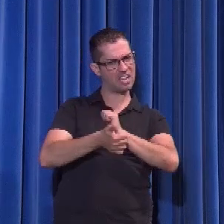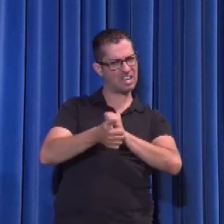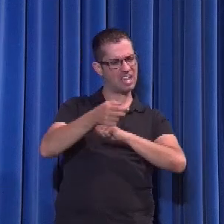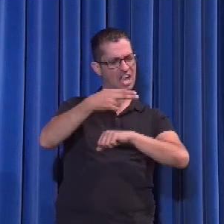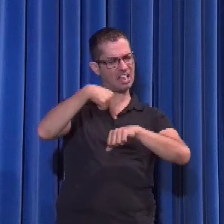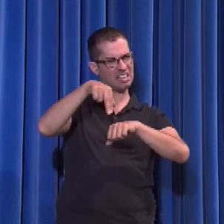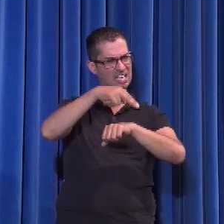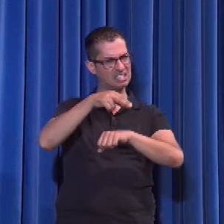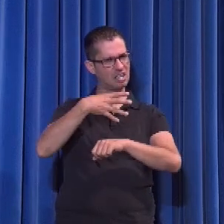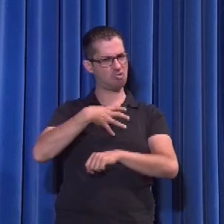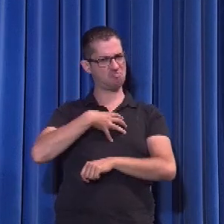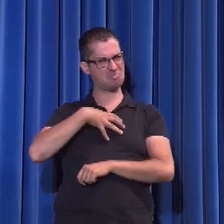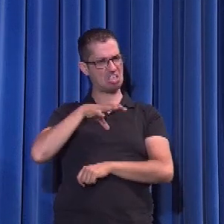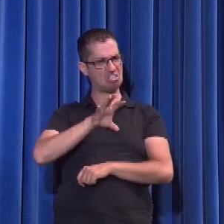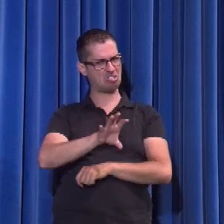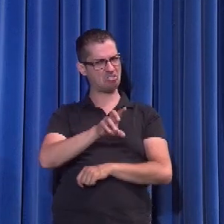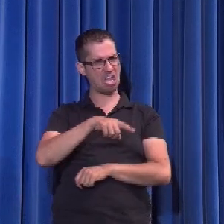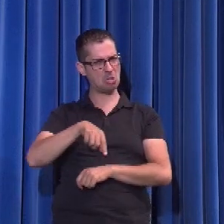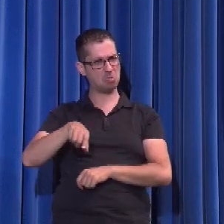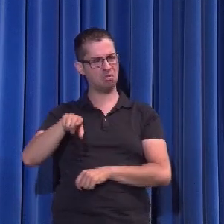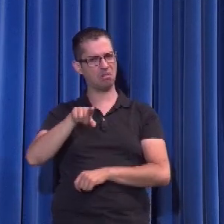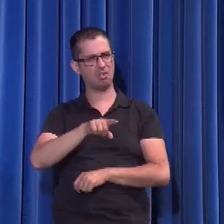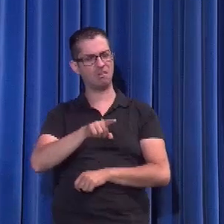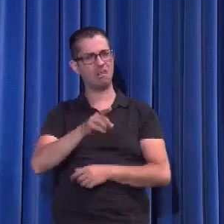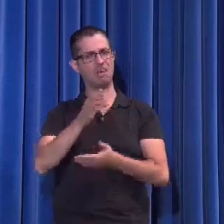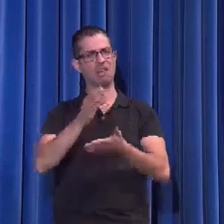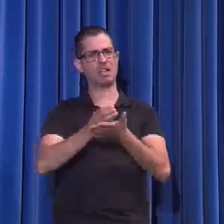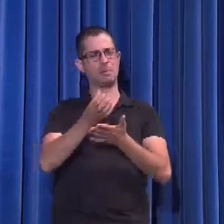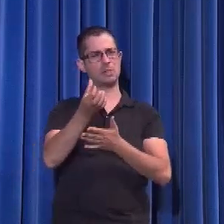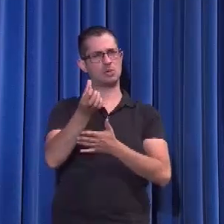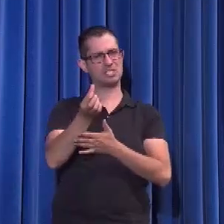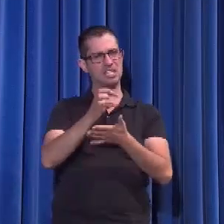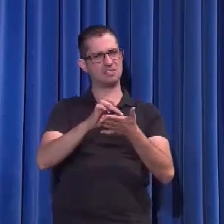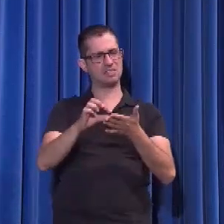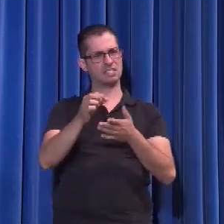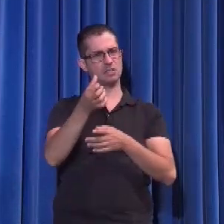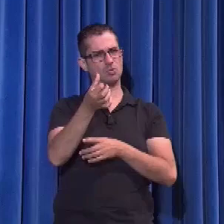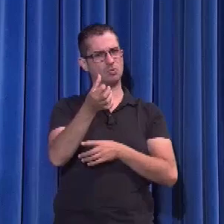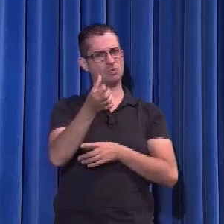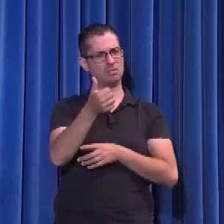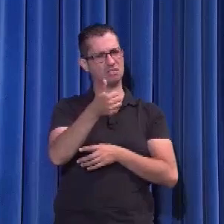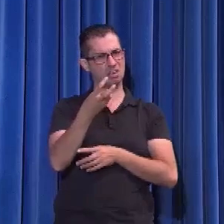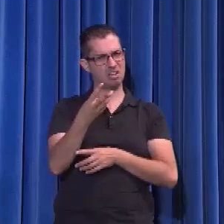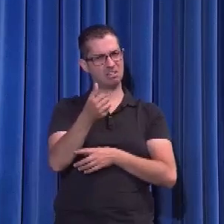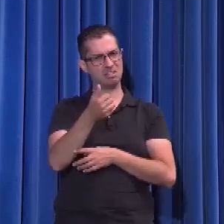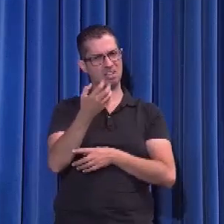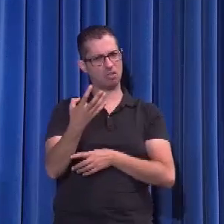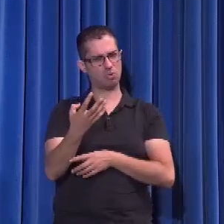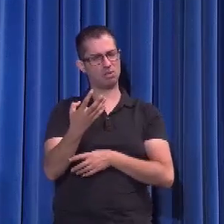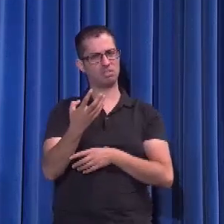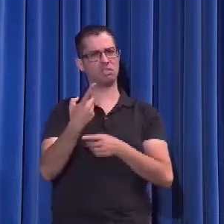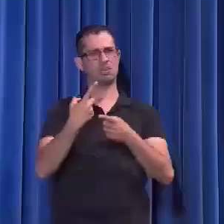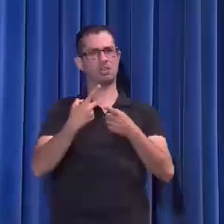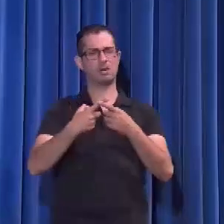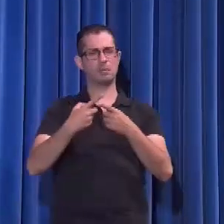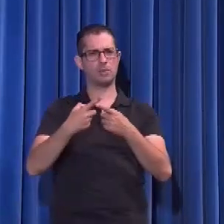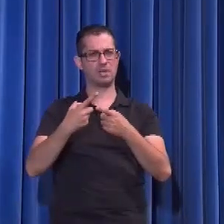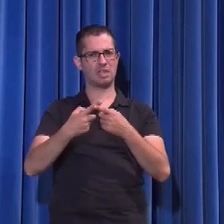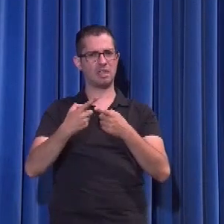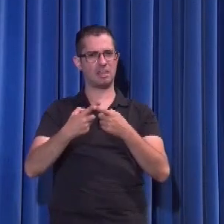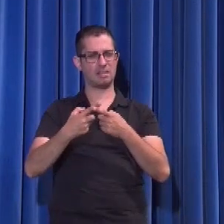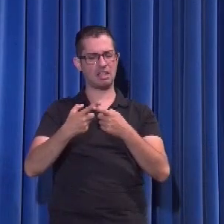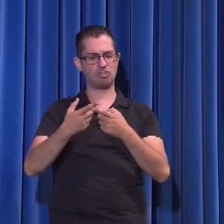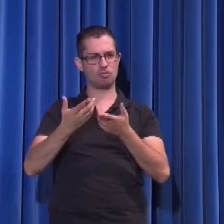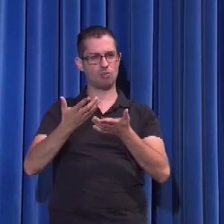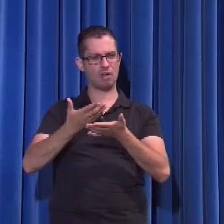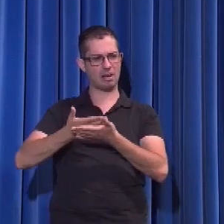esta? Ainda no capítulo 6, versículo 13 e 14, porque desde o menor